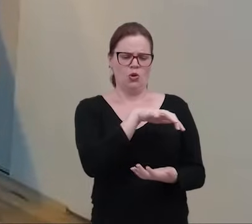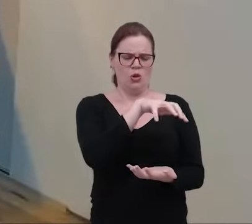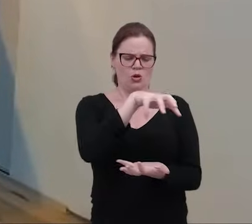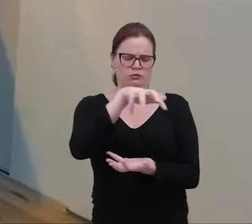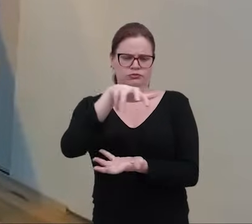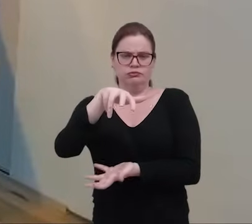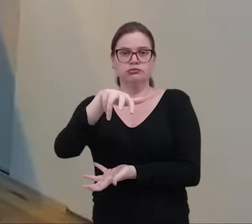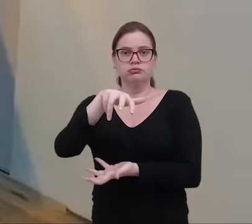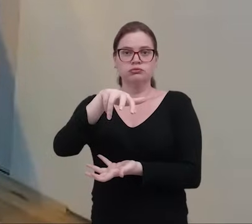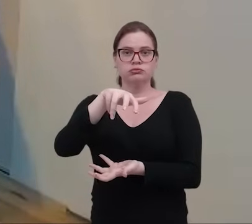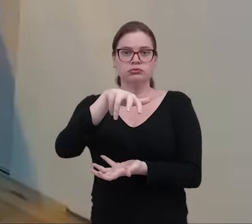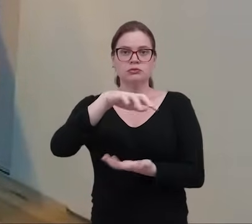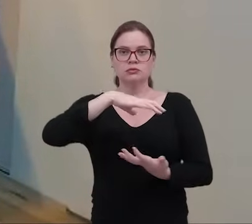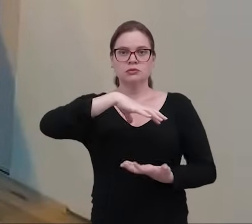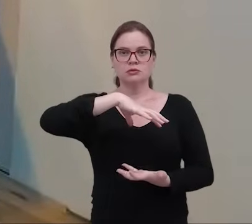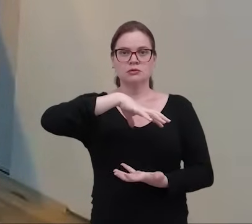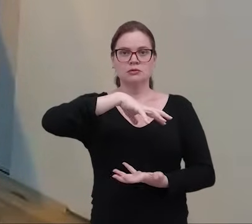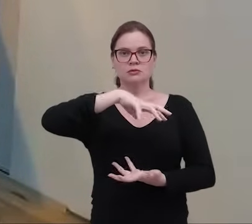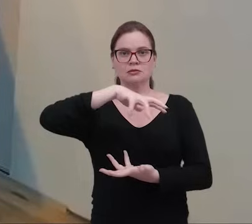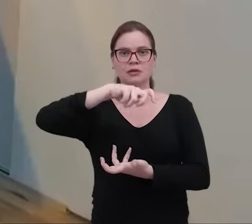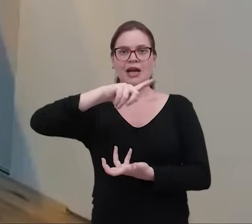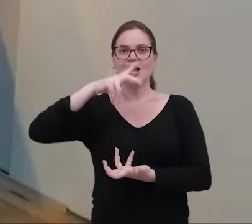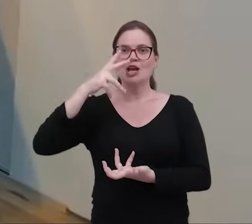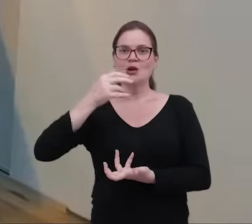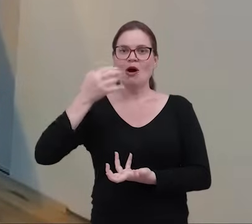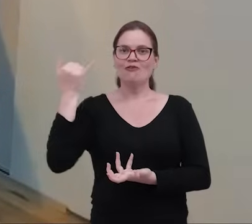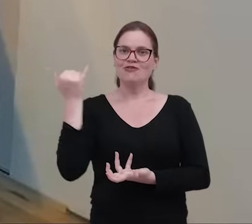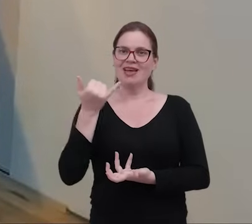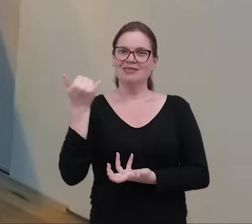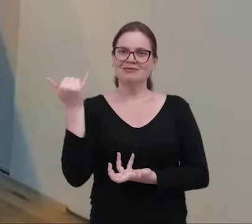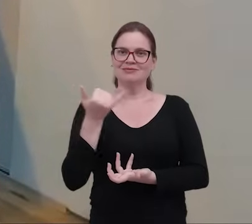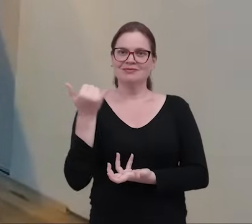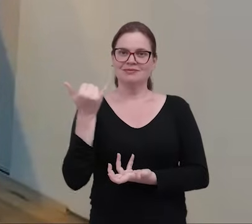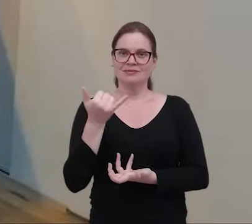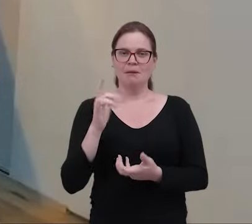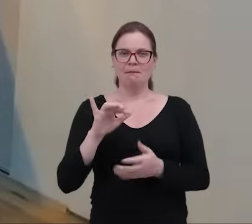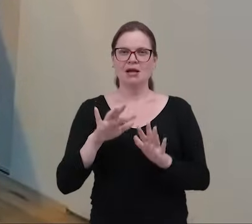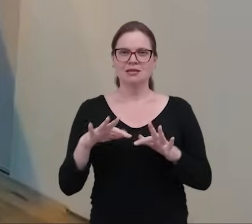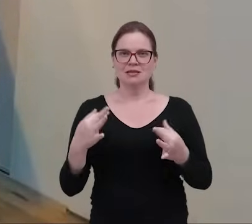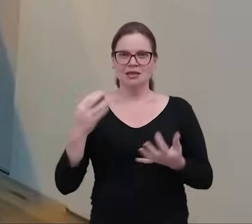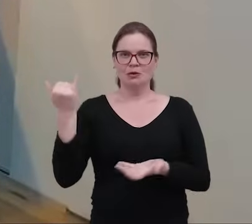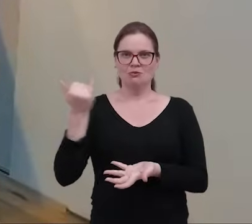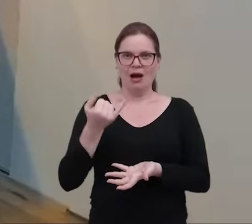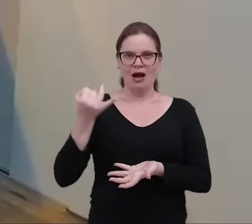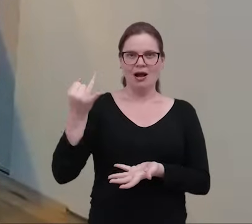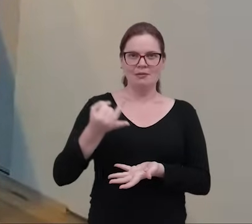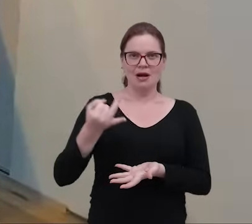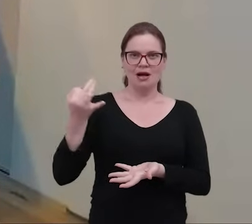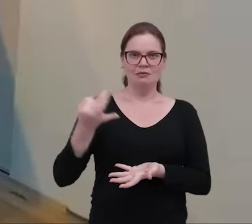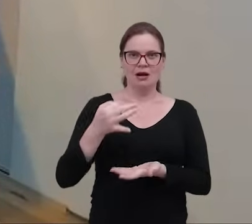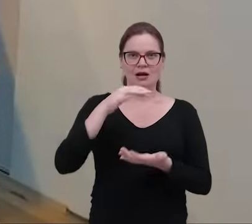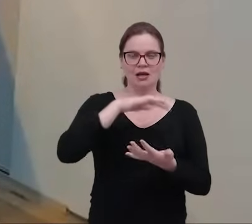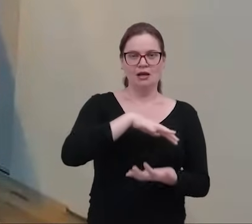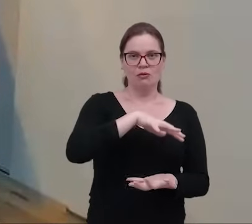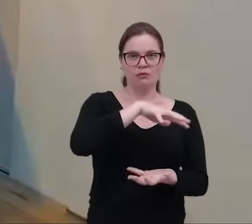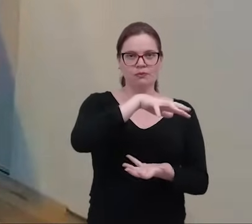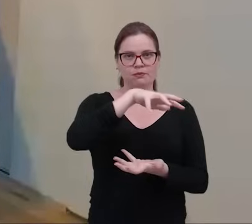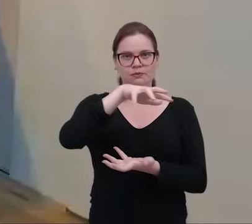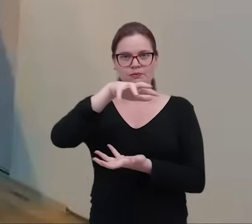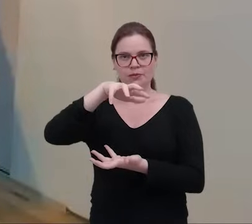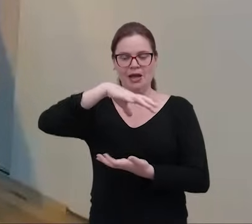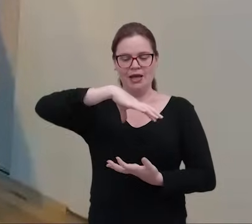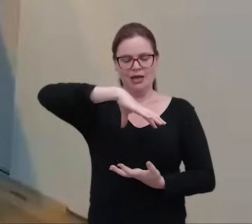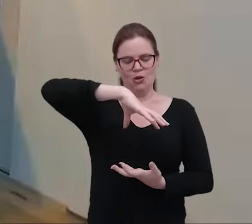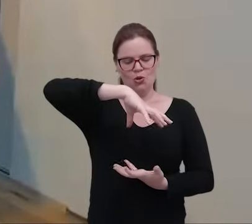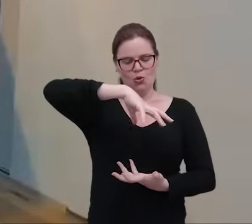globo terrestre, mas era aquele globo da nossa vinheta, aquele que é mais simples, E ele